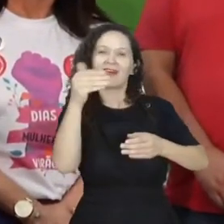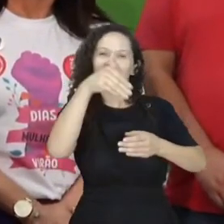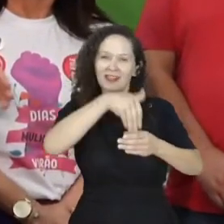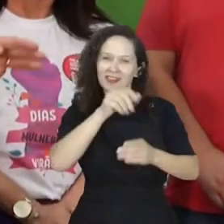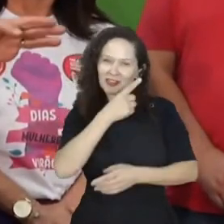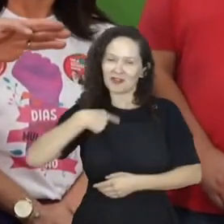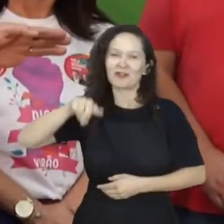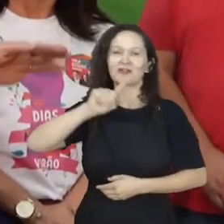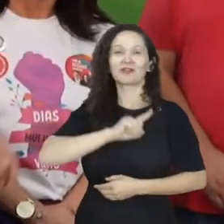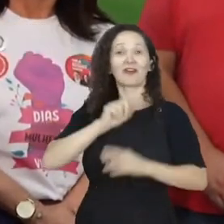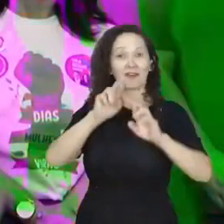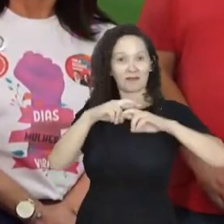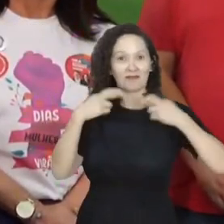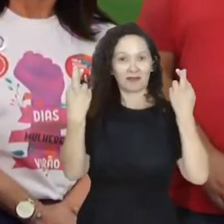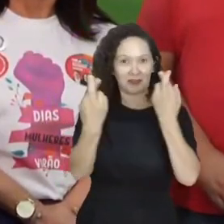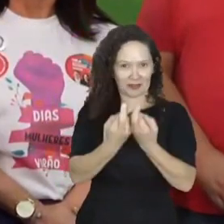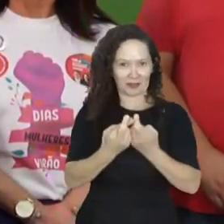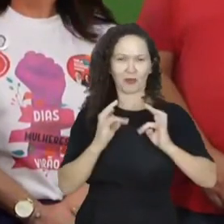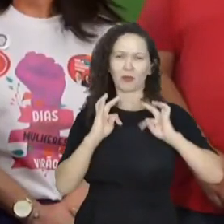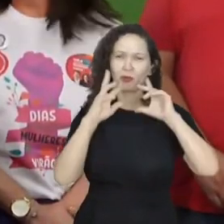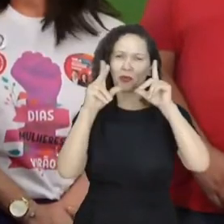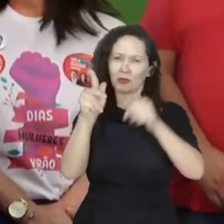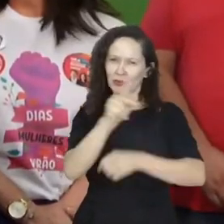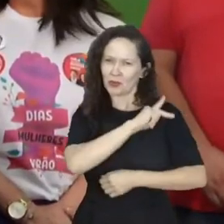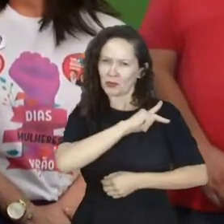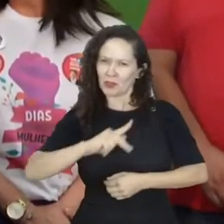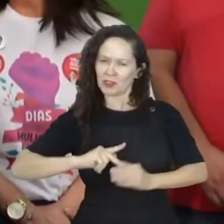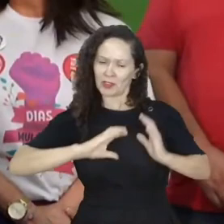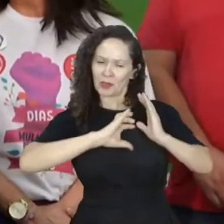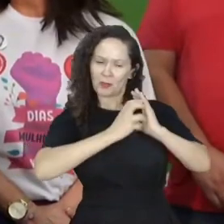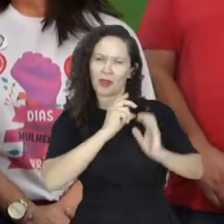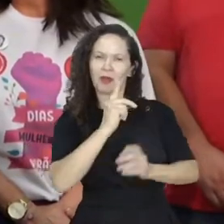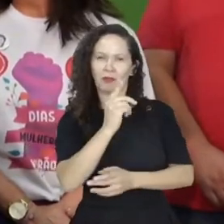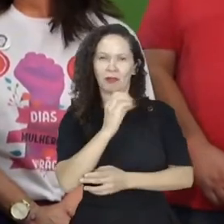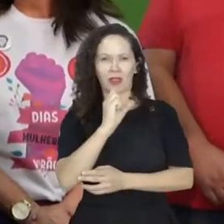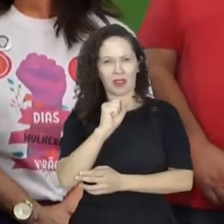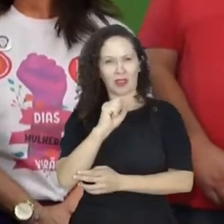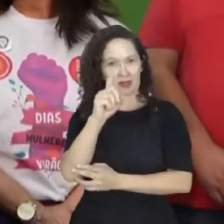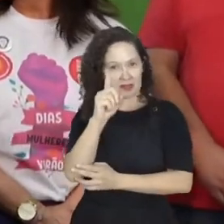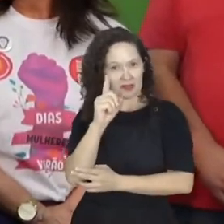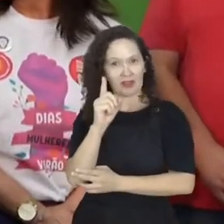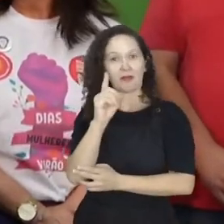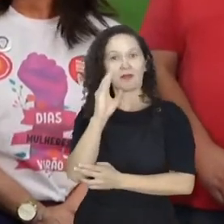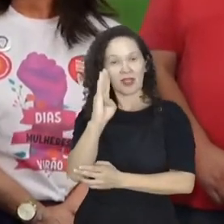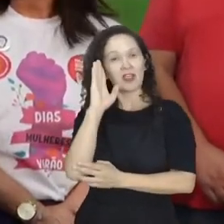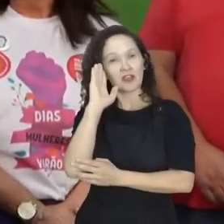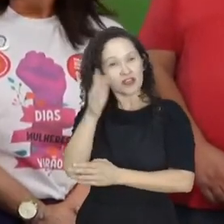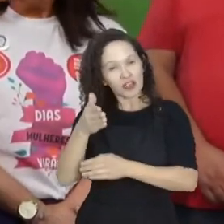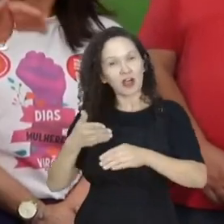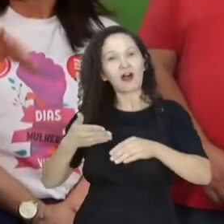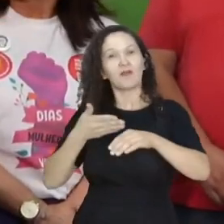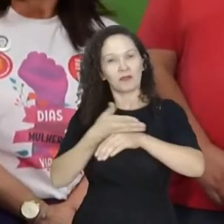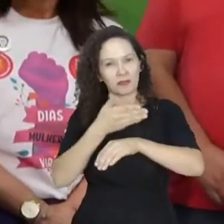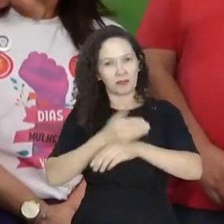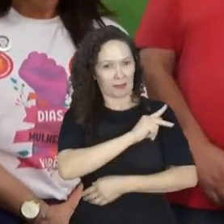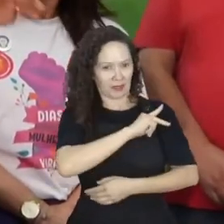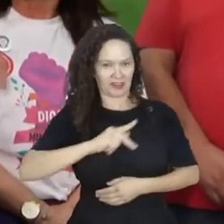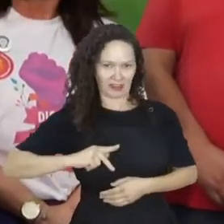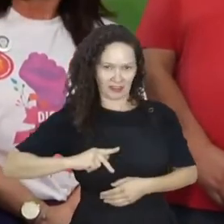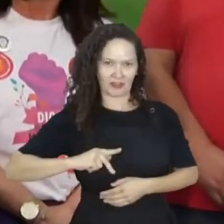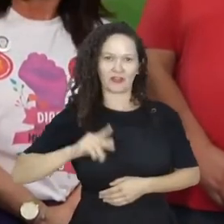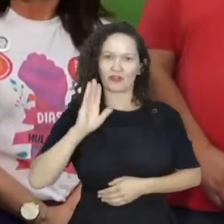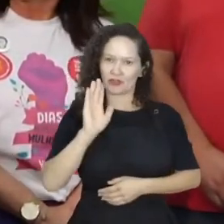Nós vamos ter uma reunião com todos os presidentes do PSDB que já passaram pela presidência. Nós já tivemos reuniões com muitos intelectuais